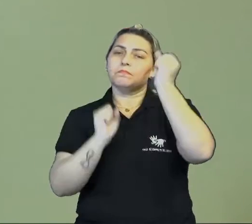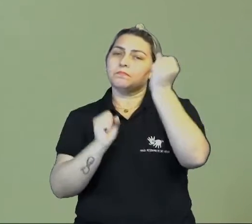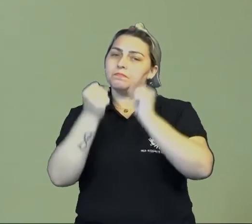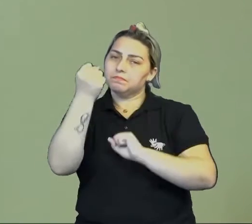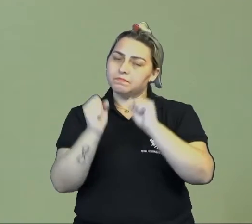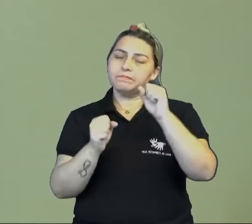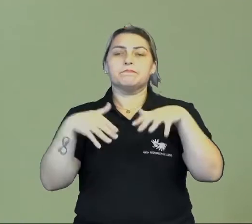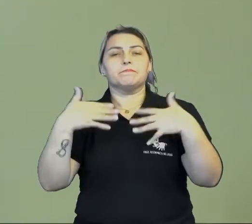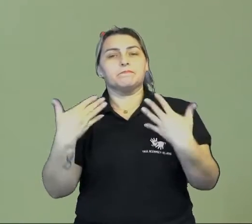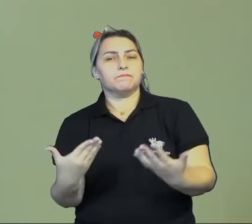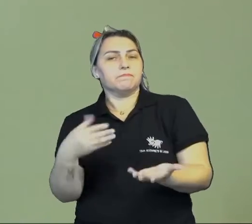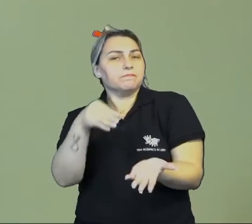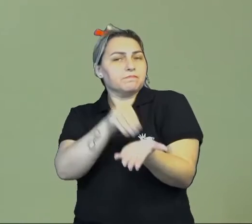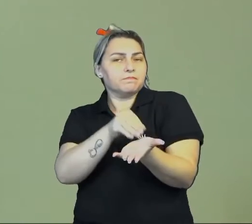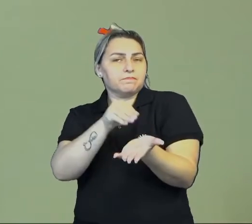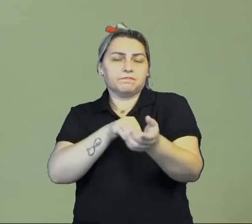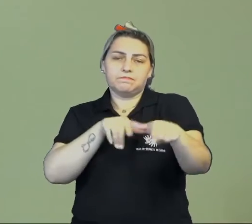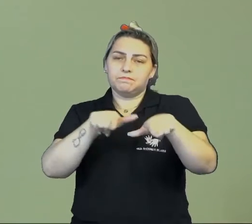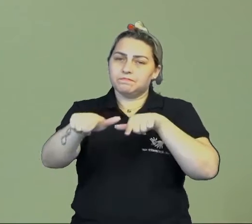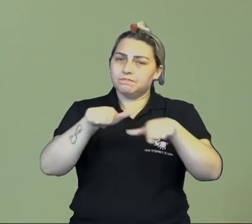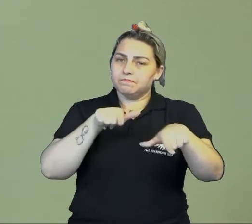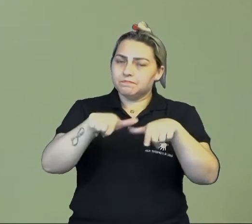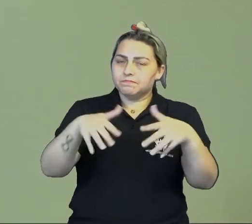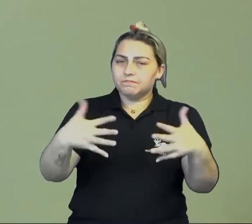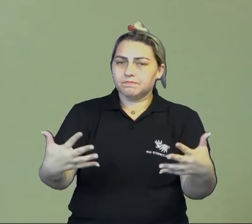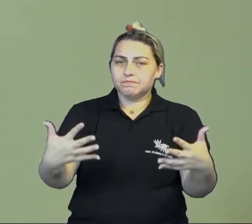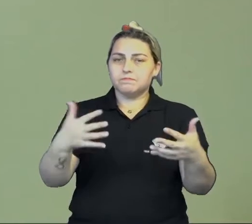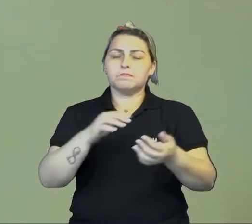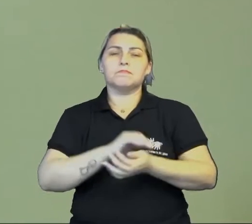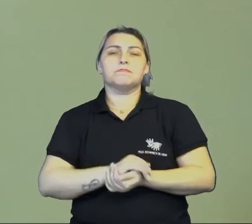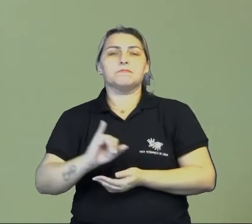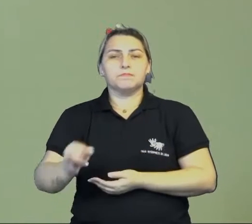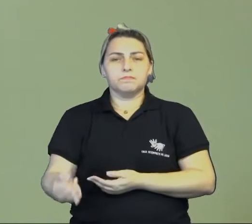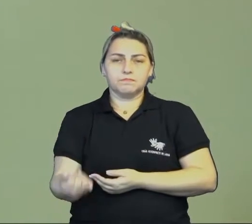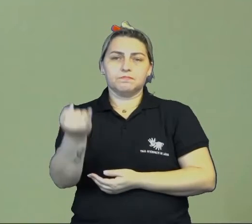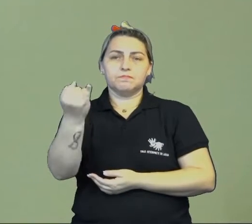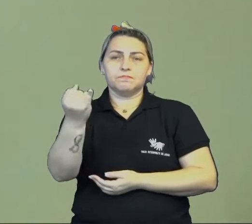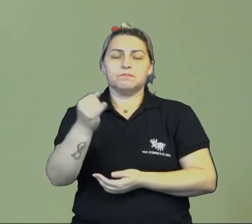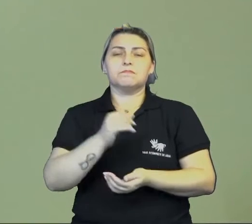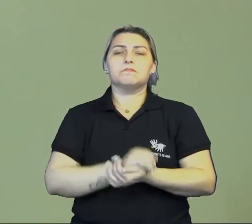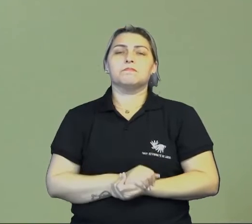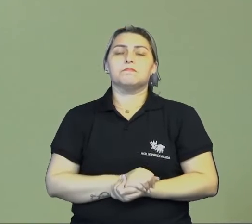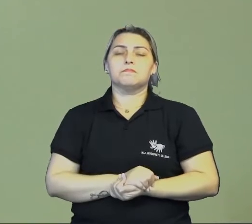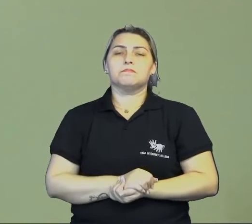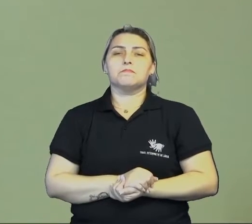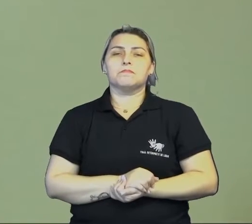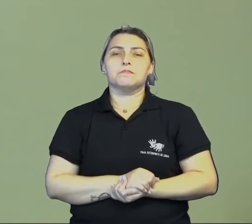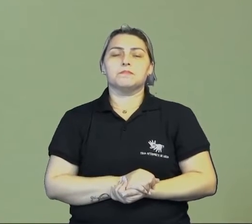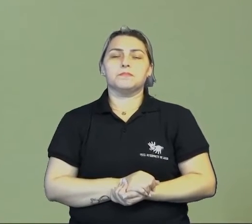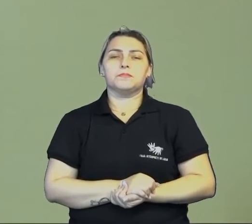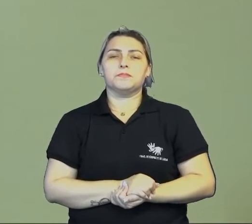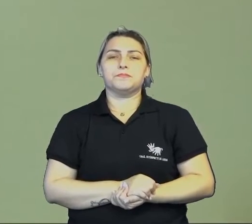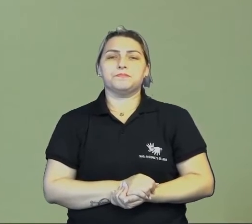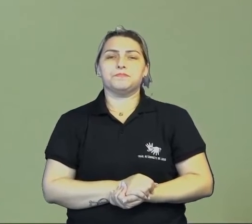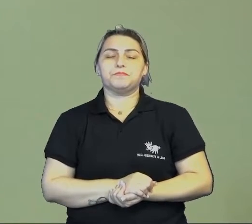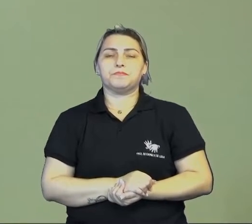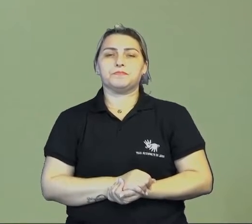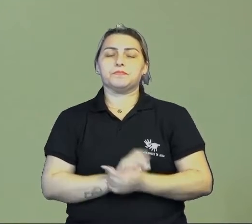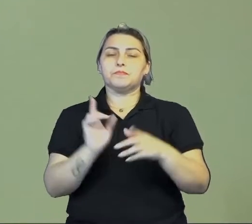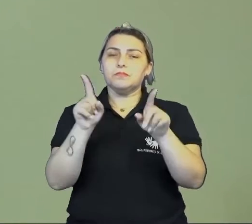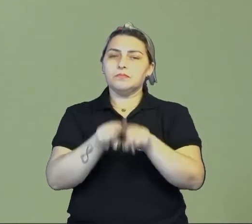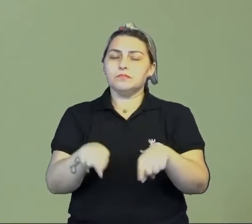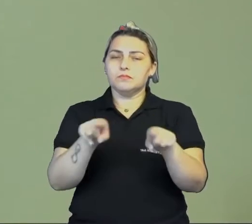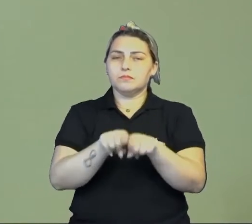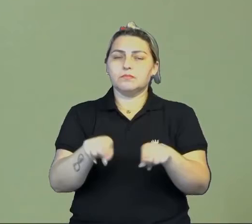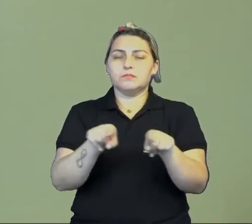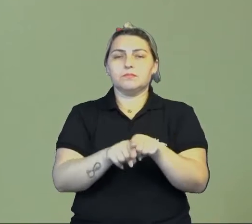mas muitas pessoas não conseguiram essa oportunidade de trabalho e ficaram desempregadas.